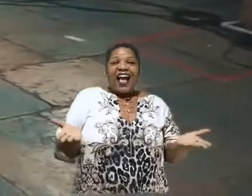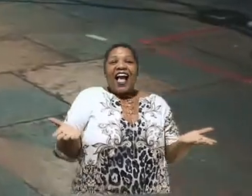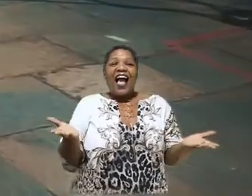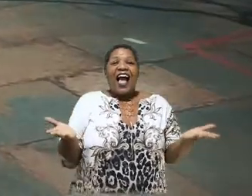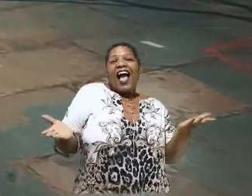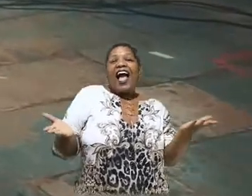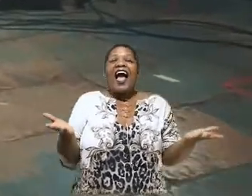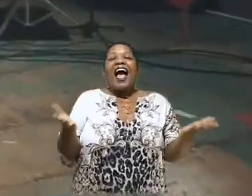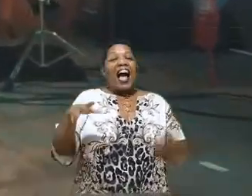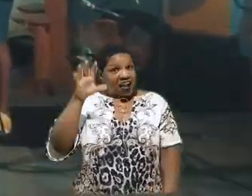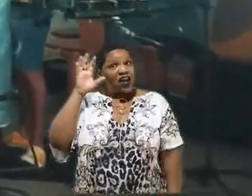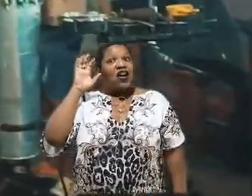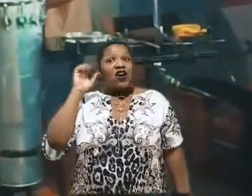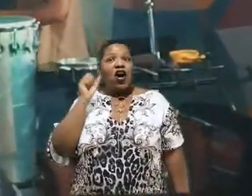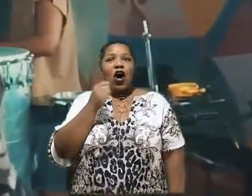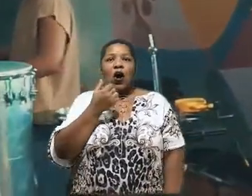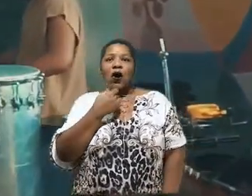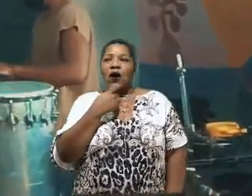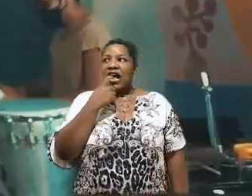nós vamos